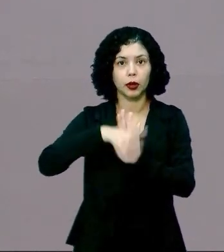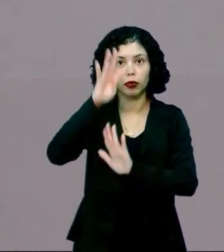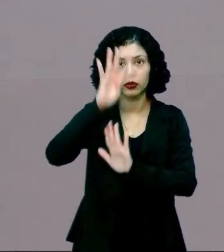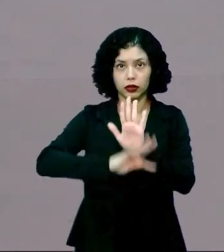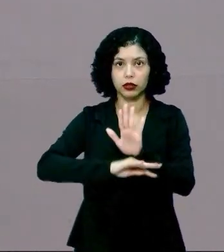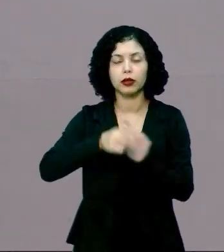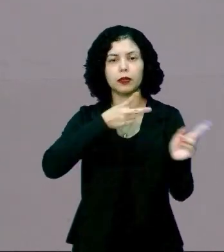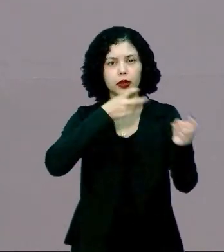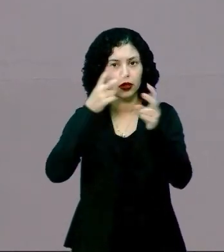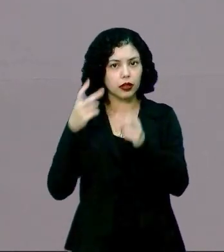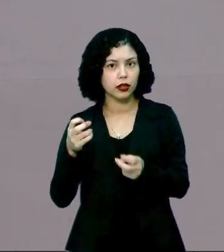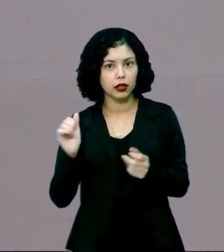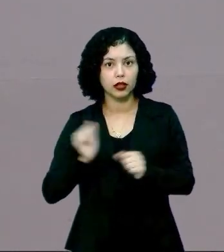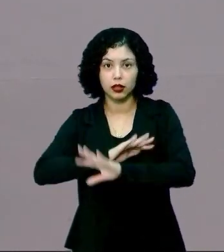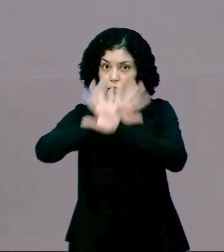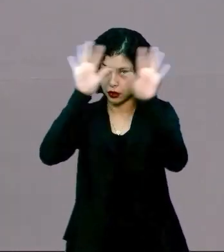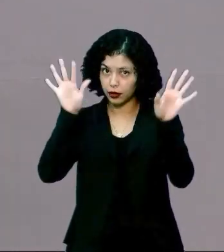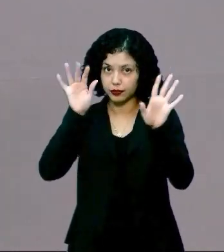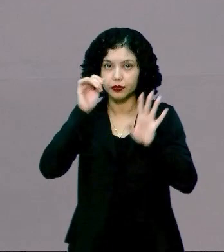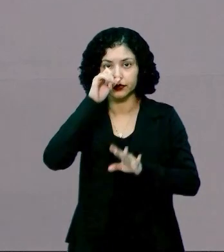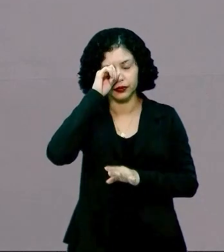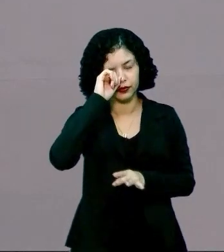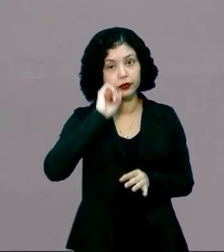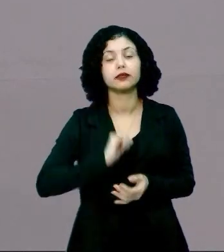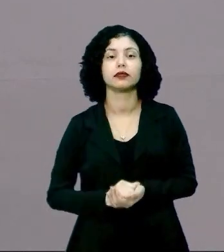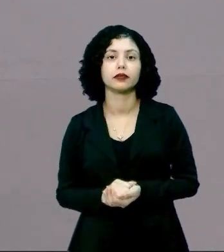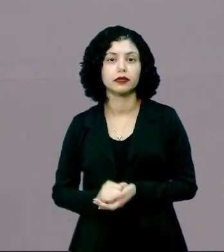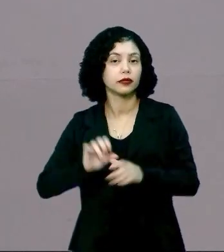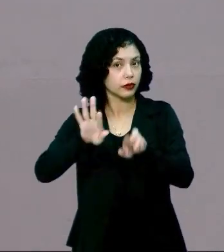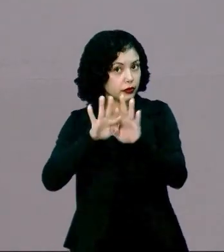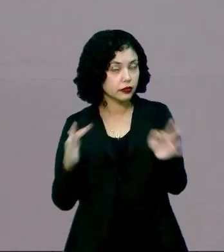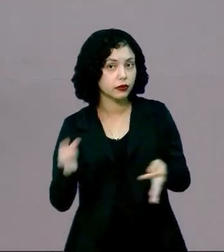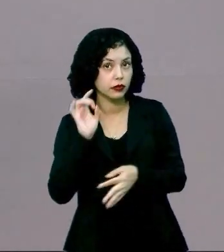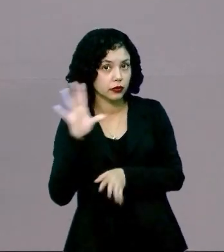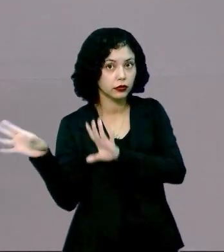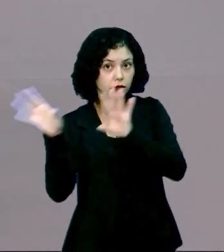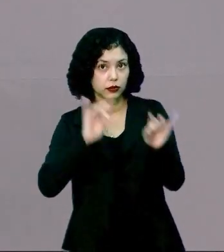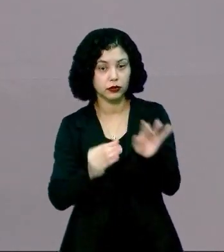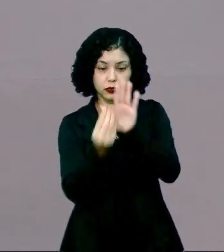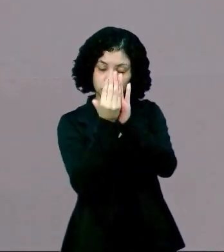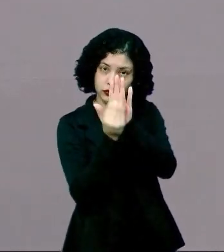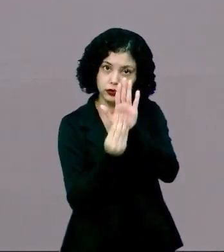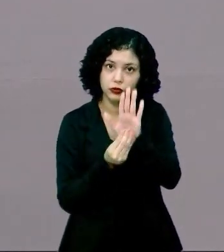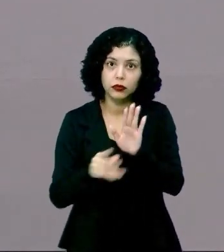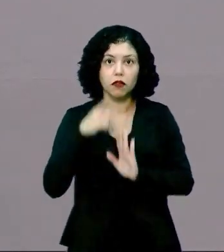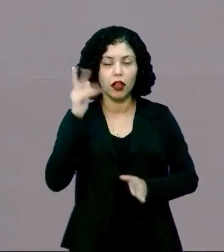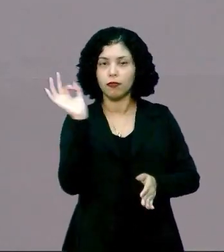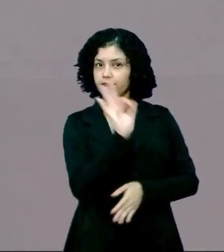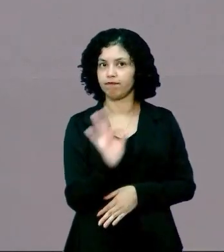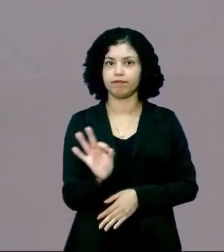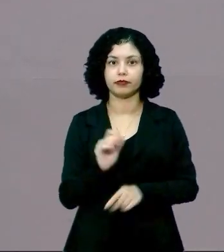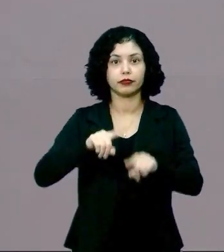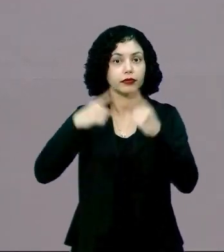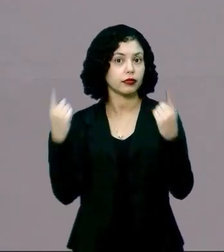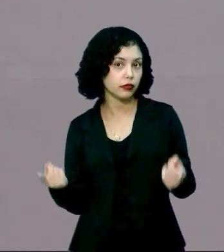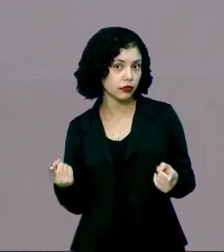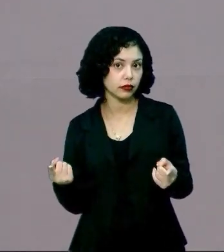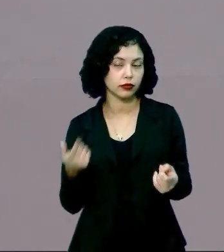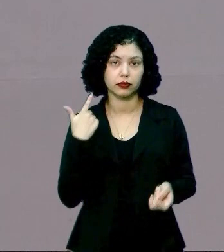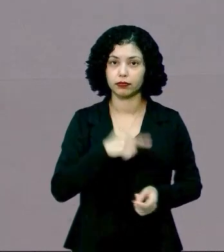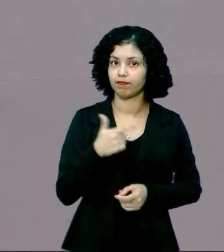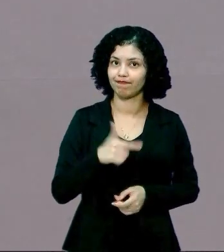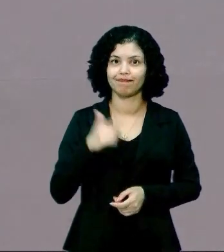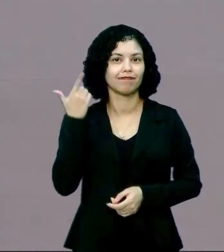texto. Observe que isso ficou muito claro. Ele poderia simplesmente ter trazido os dados e não ter falado nada. Porém, ele não